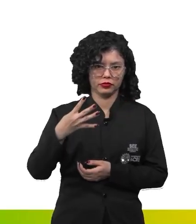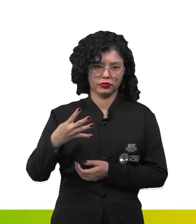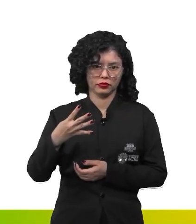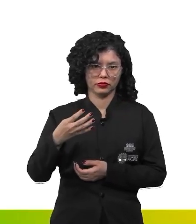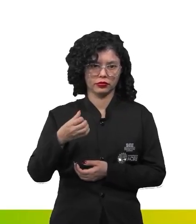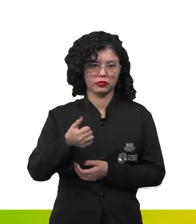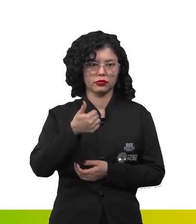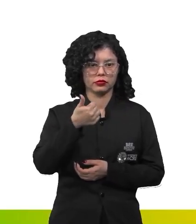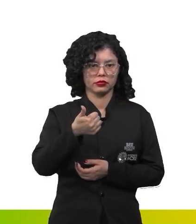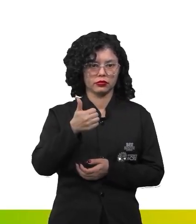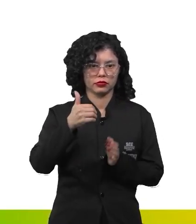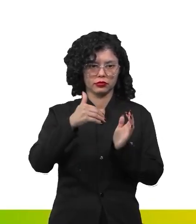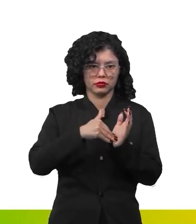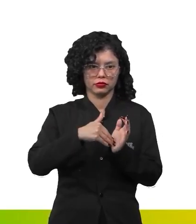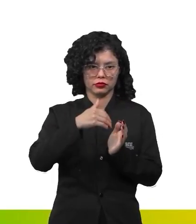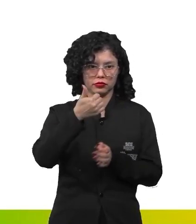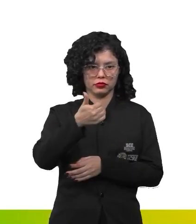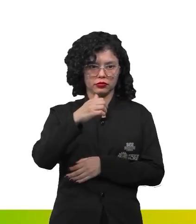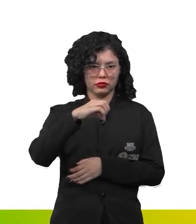1964 a